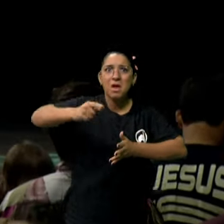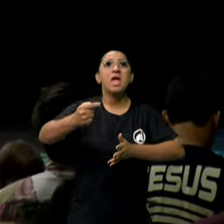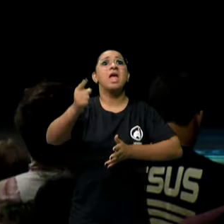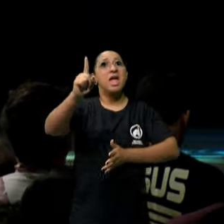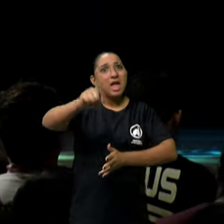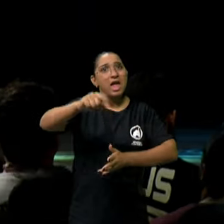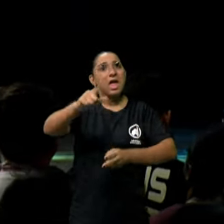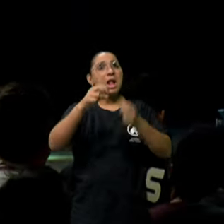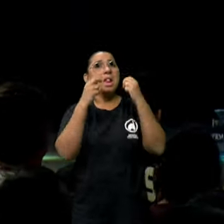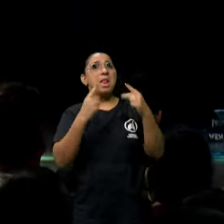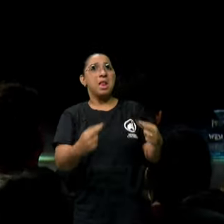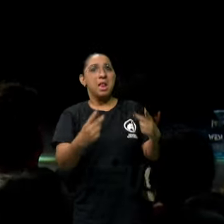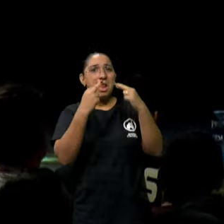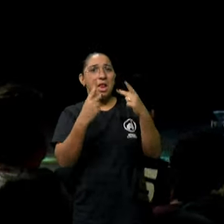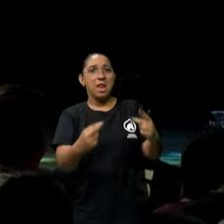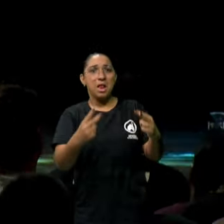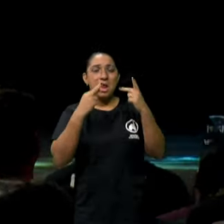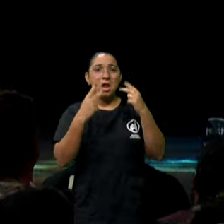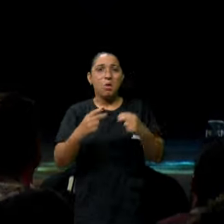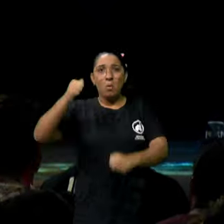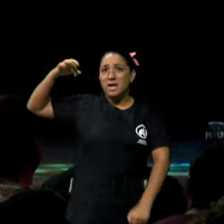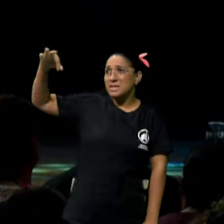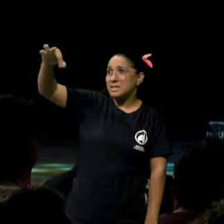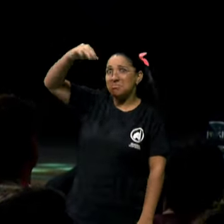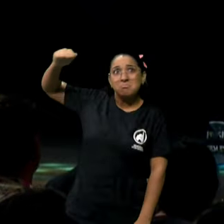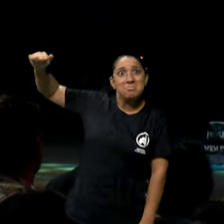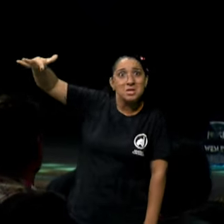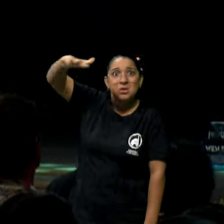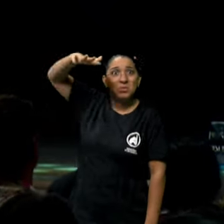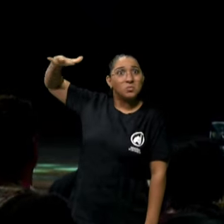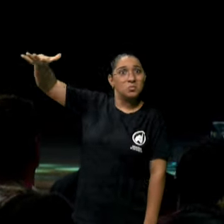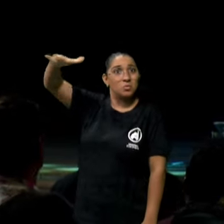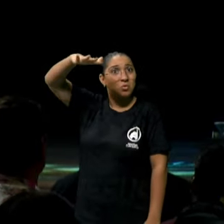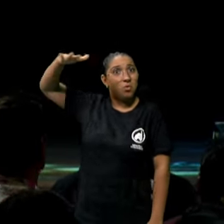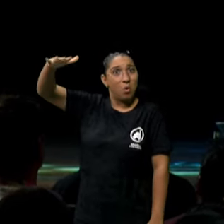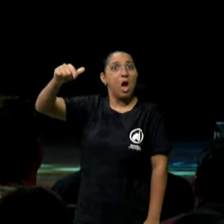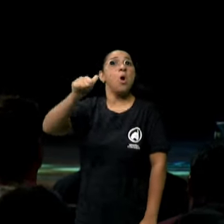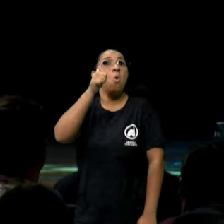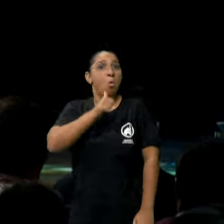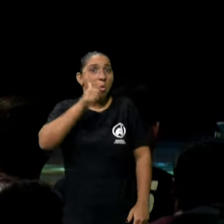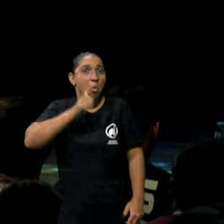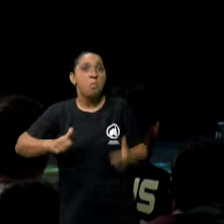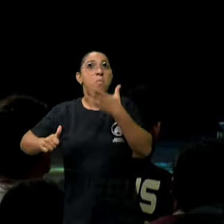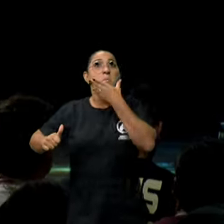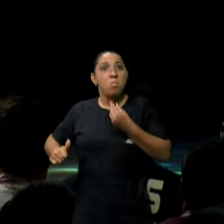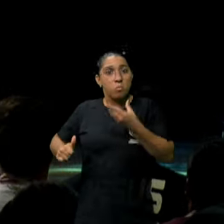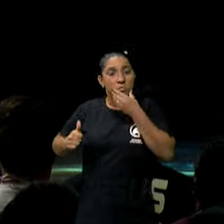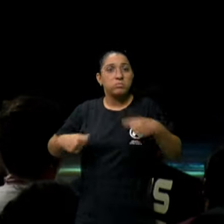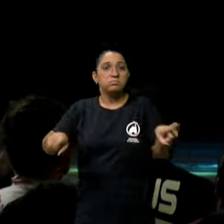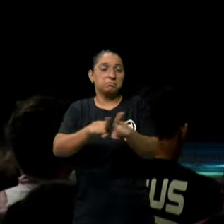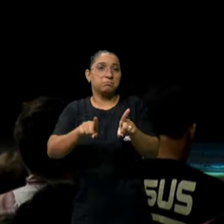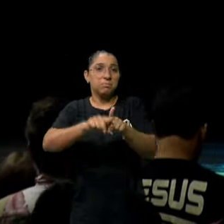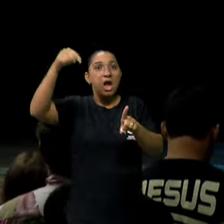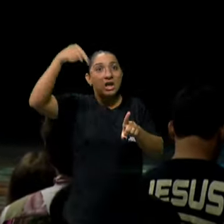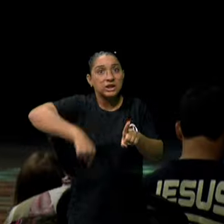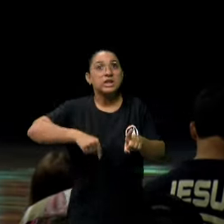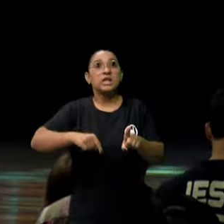existem homens e mulheres a respeito que estão começando a ser morrer de oração a outros que vão trazer